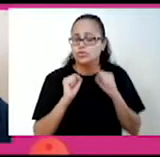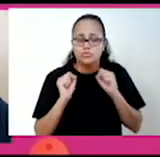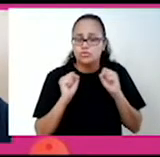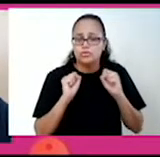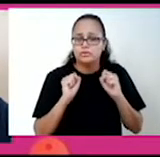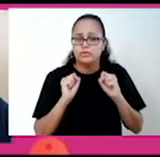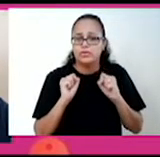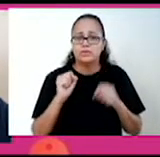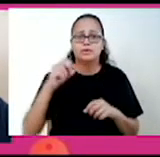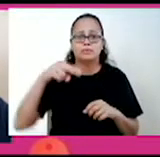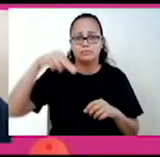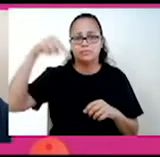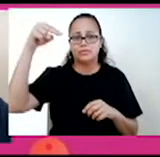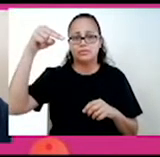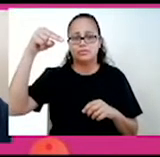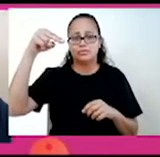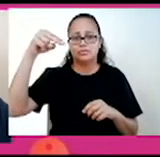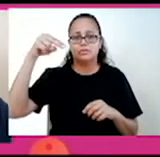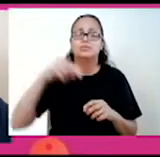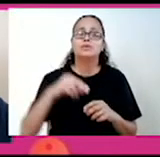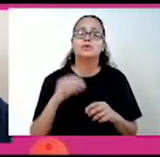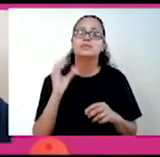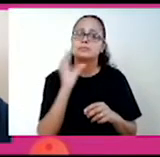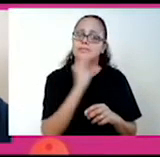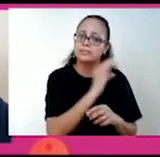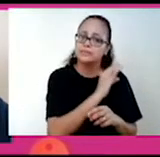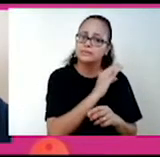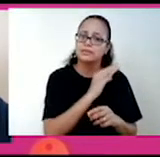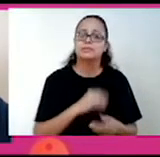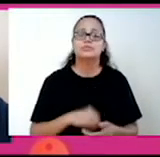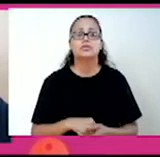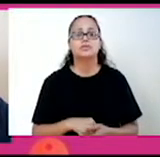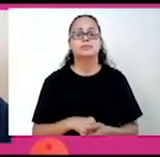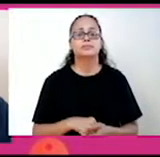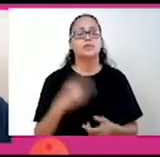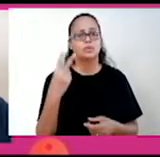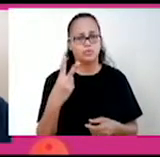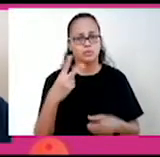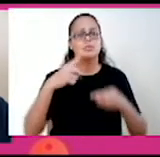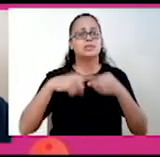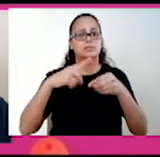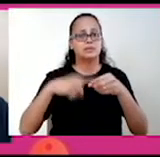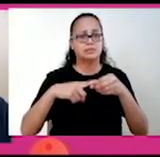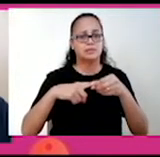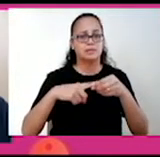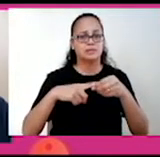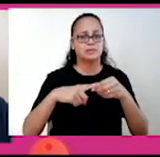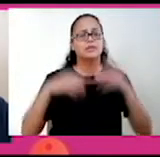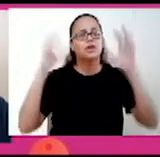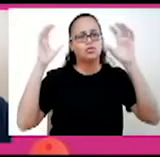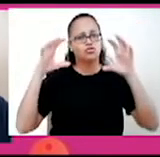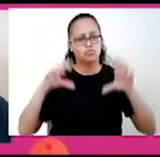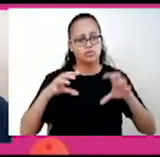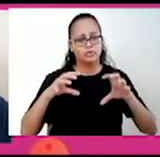quente, né? As cidades. Então, nós temos aqui Manaus e Quito, ó, bem próximas da linha do Equador. Deveriam ser, então, duas cidades teoricamente bem quentes, né? E